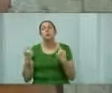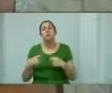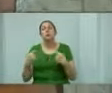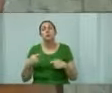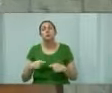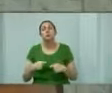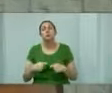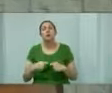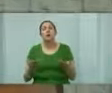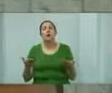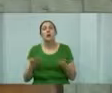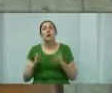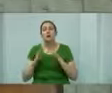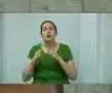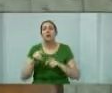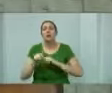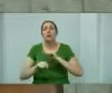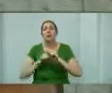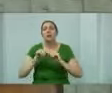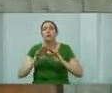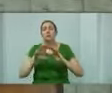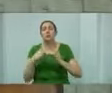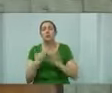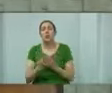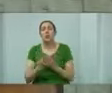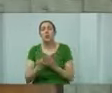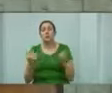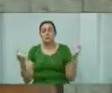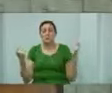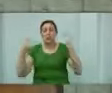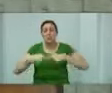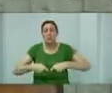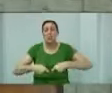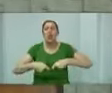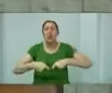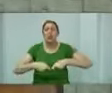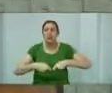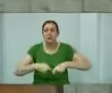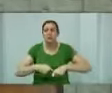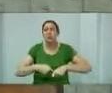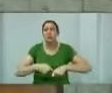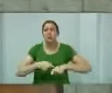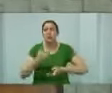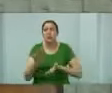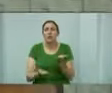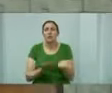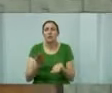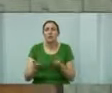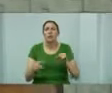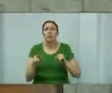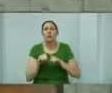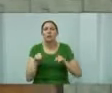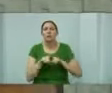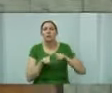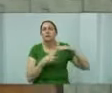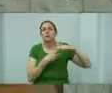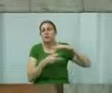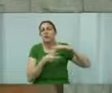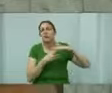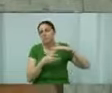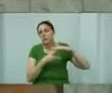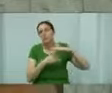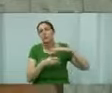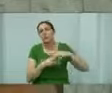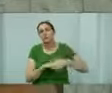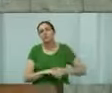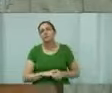agora fazer com que as nossas escolas estejam potencializadas e tu terceirizar também onde tu puder comprar da